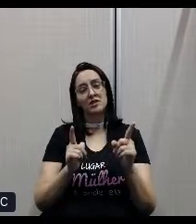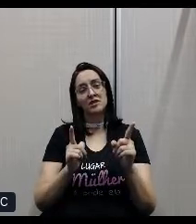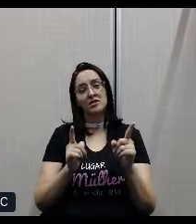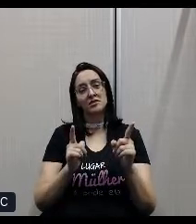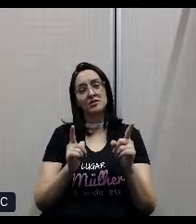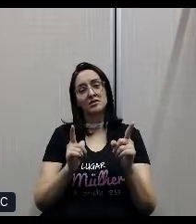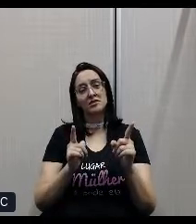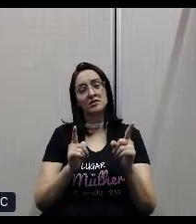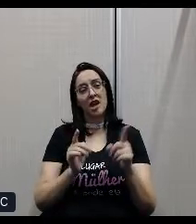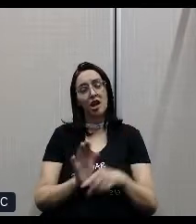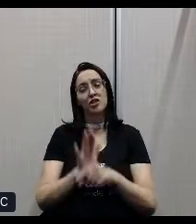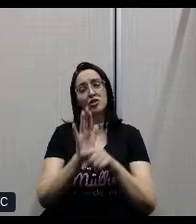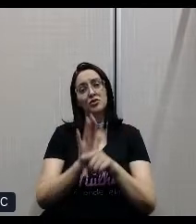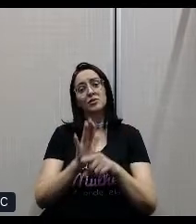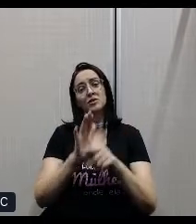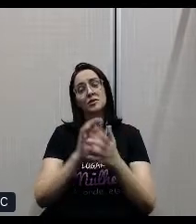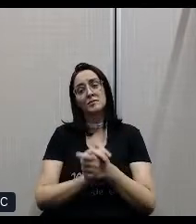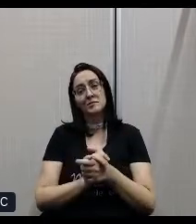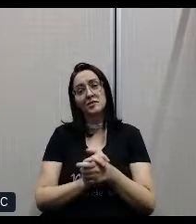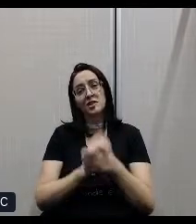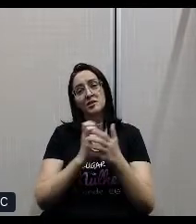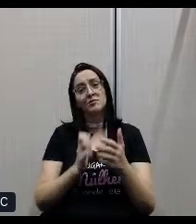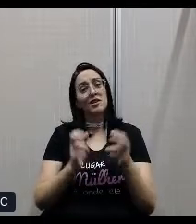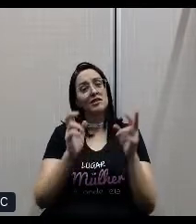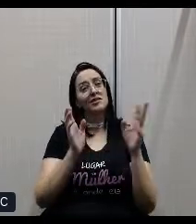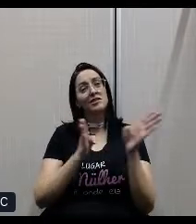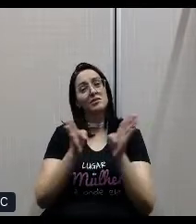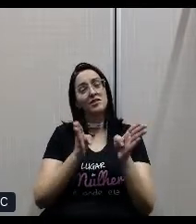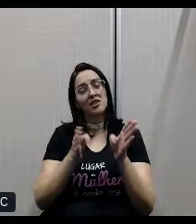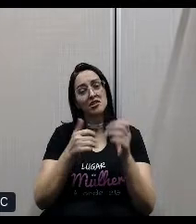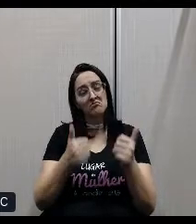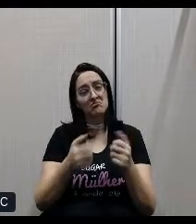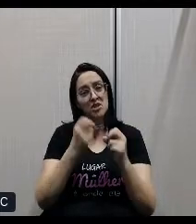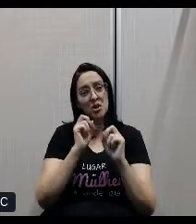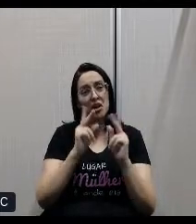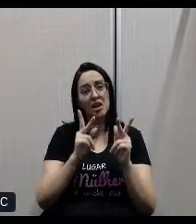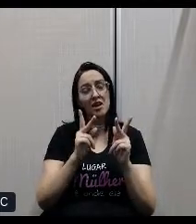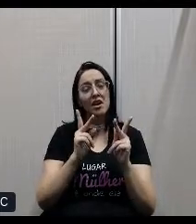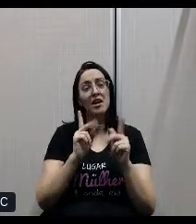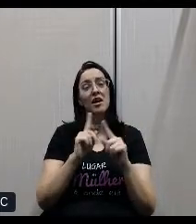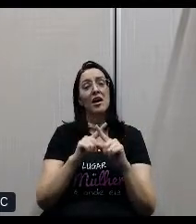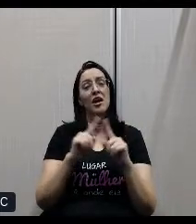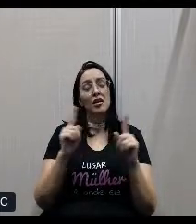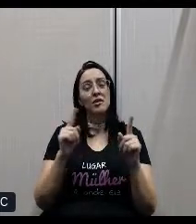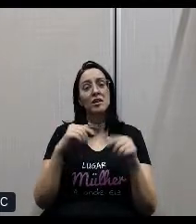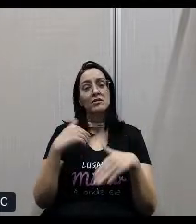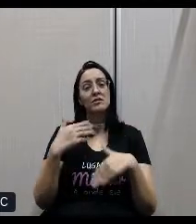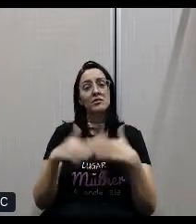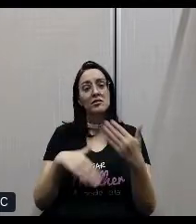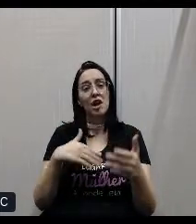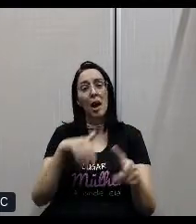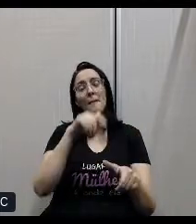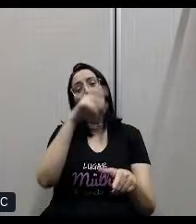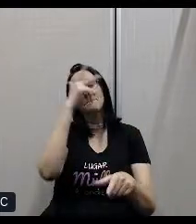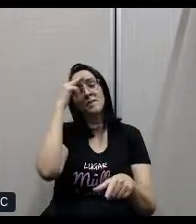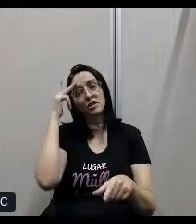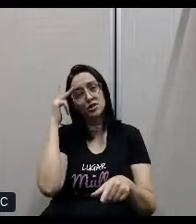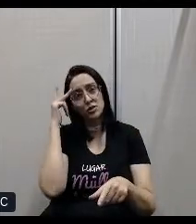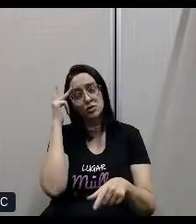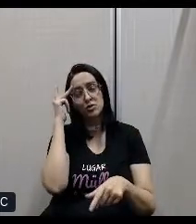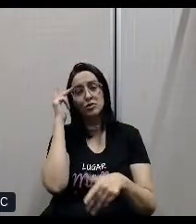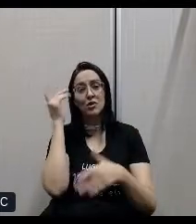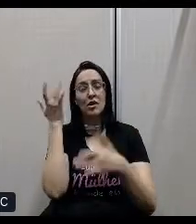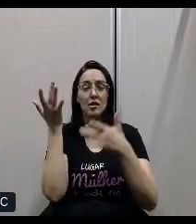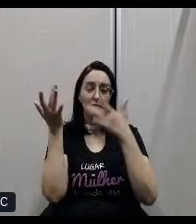uma ajuda. Eu falo sobre acessibilidade, eu faço sobre acessibilidade porque eu sou uma boa pessoa. E na maioria das vezes, as pessoas